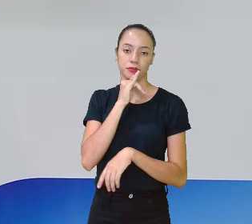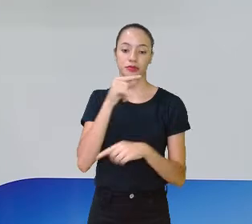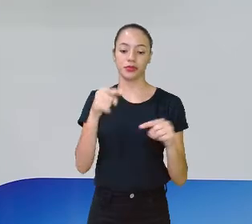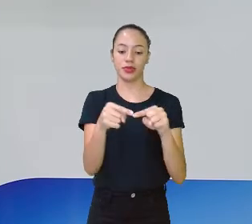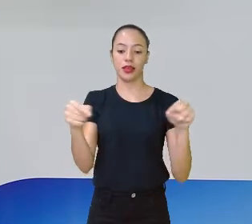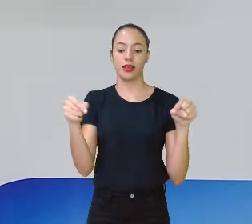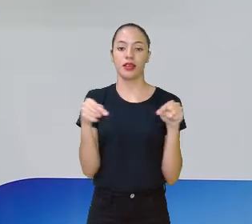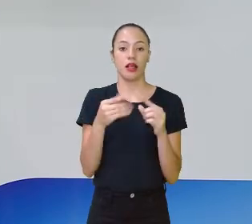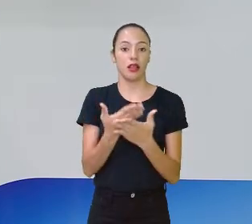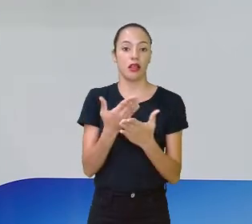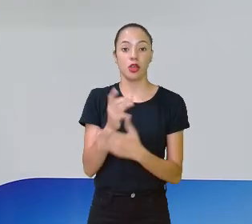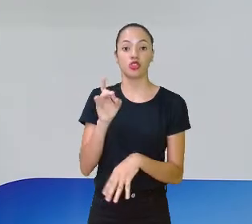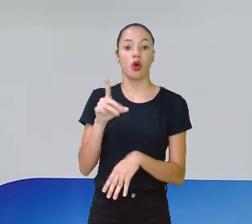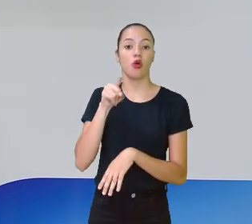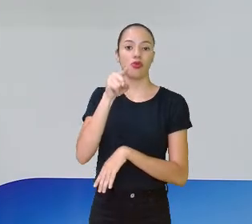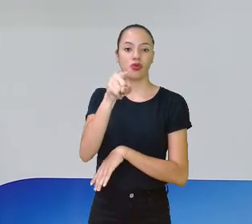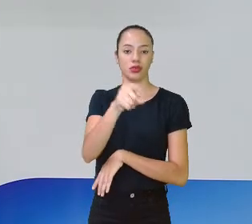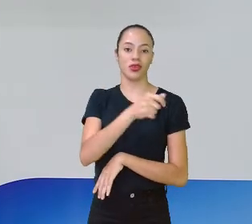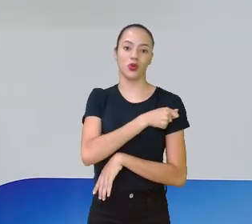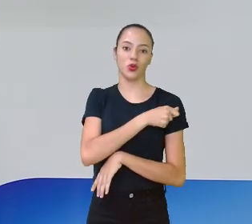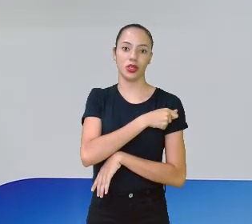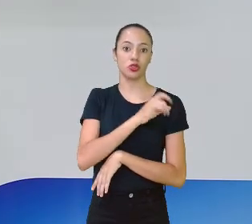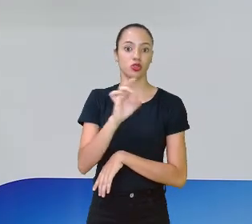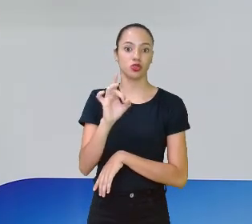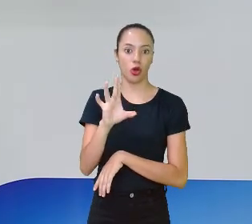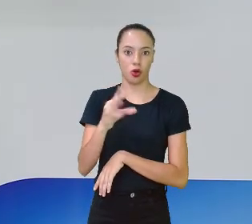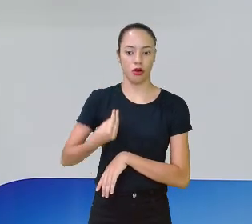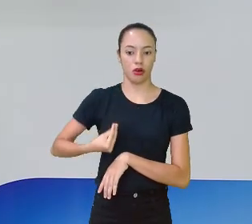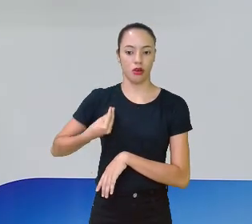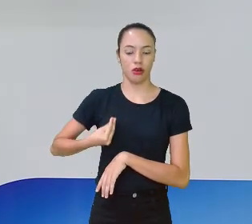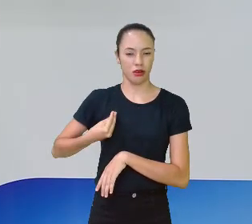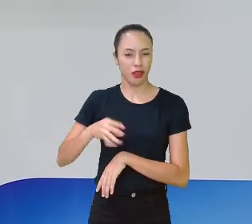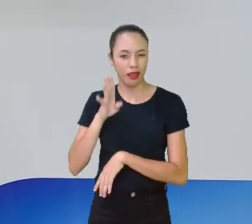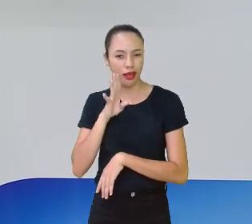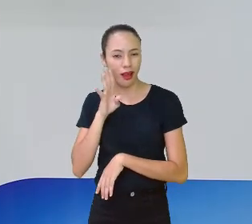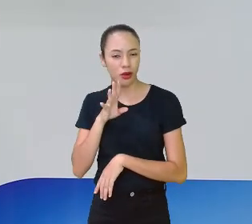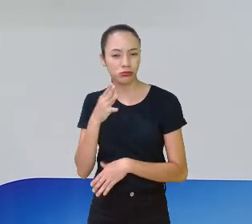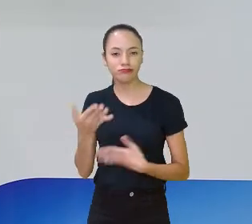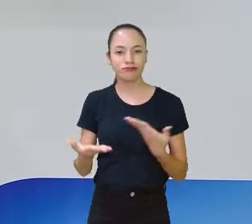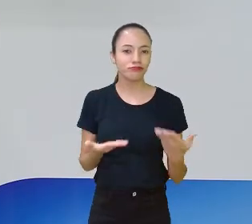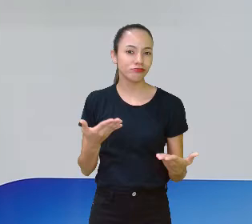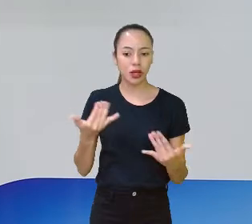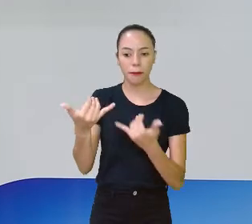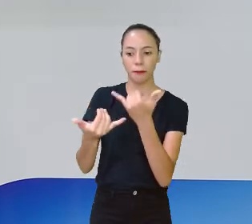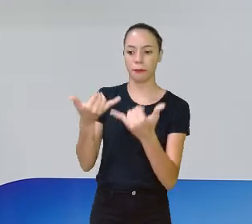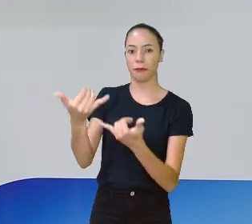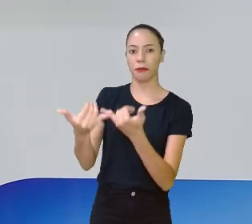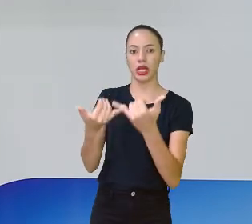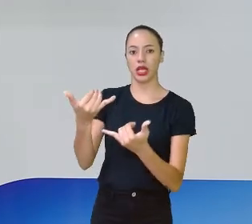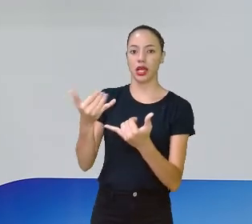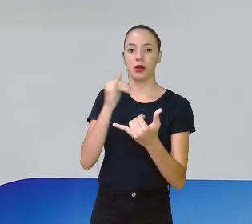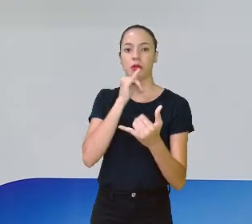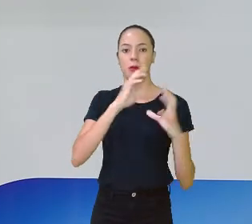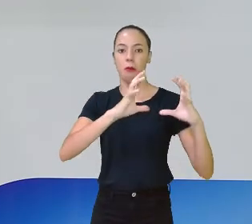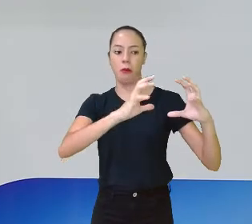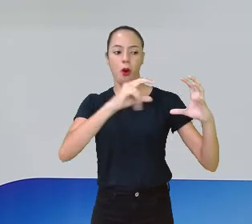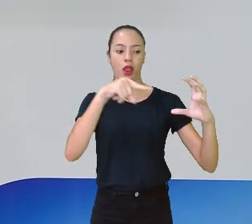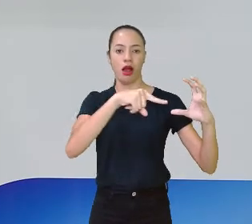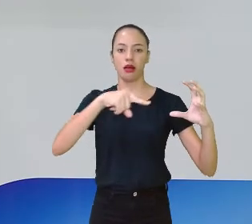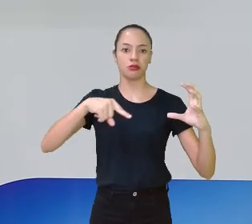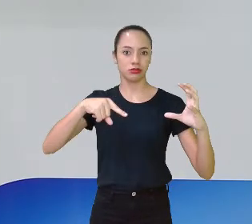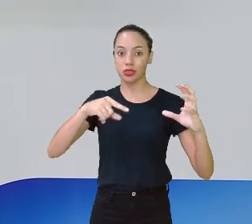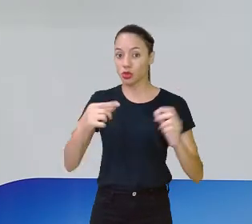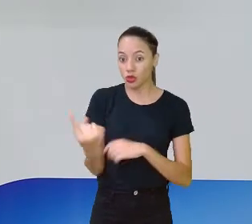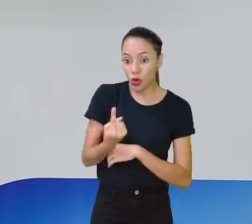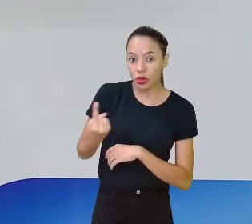só você como estudante. Será que seria legal? Será que seria legal brincar com a bola sozinho? Será